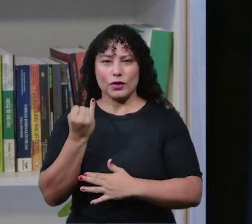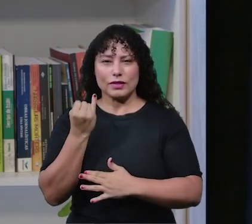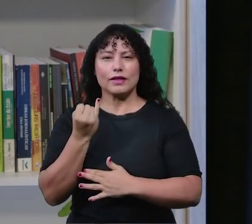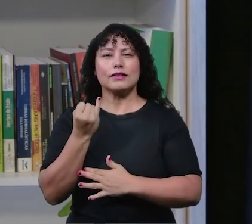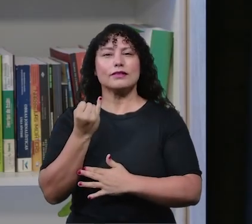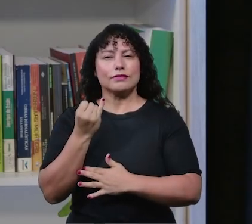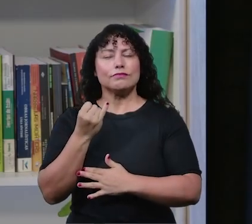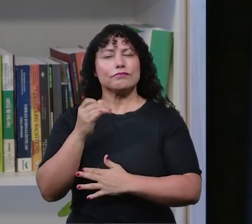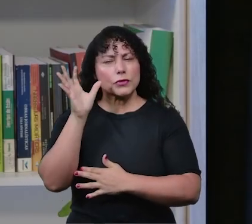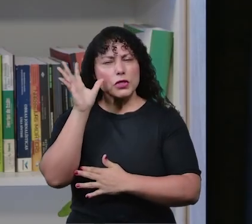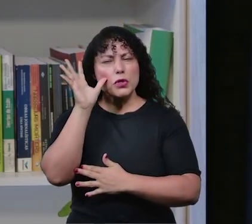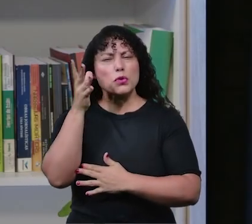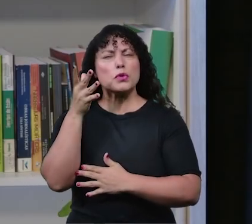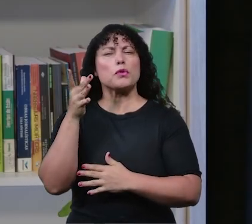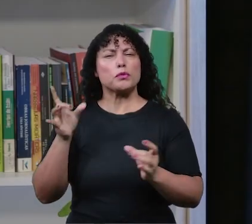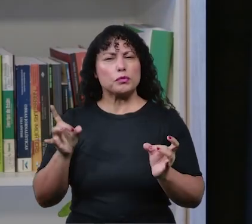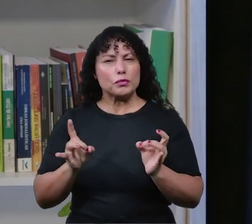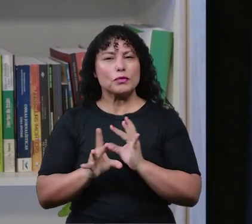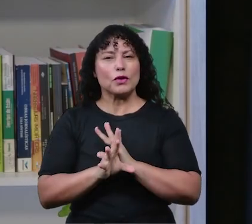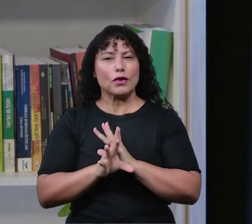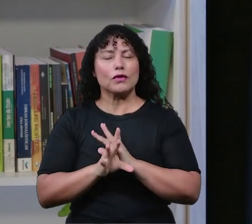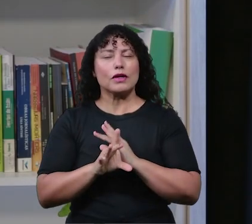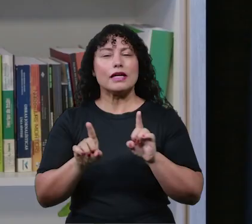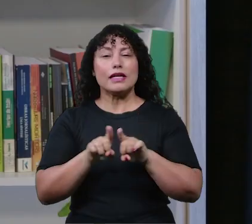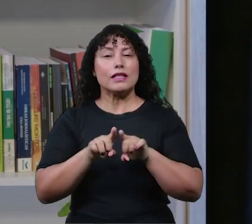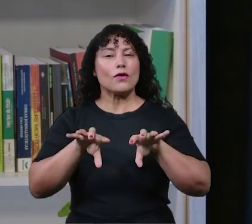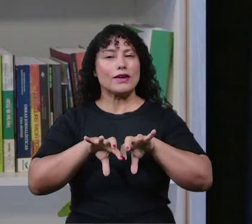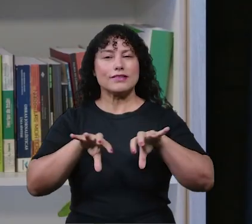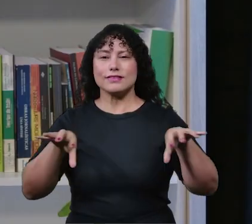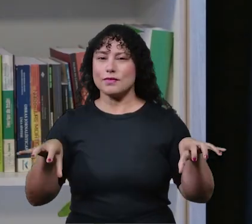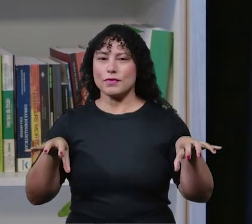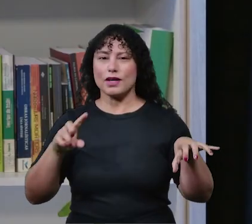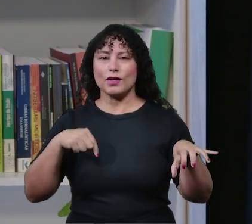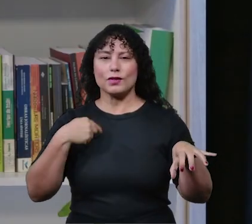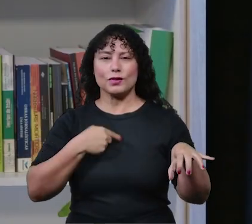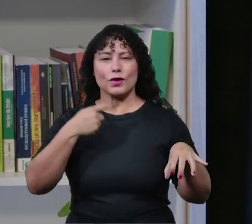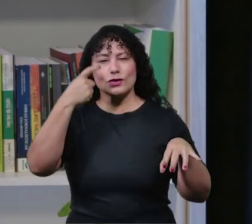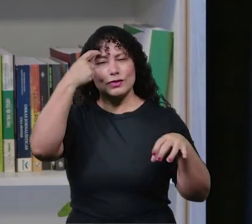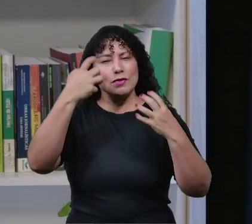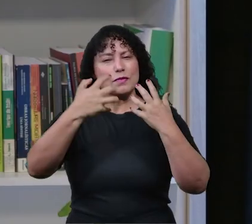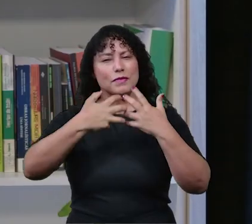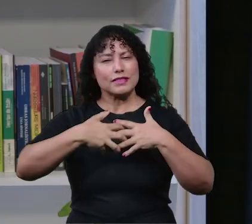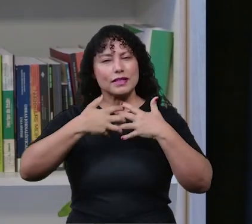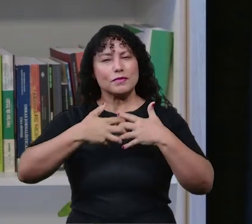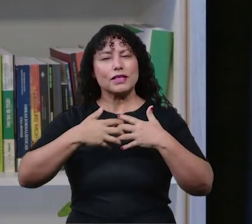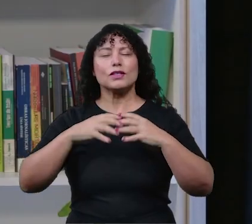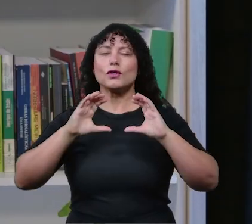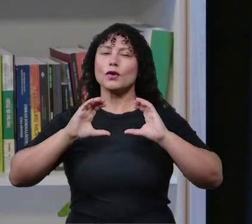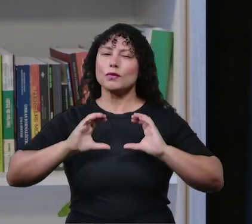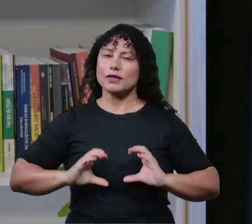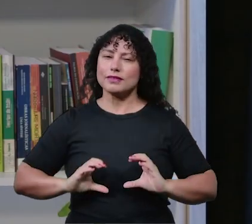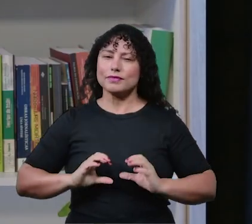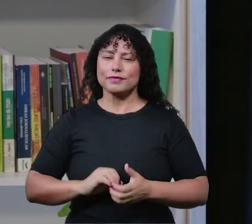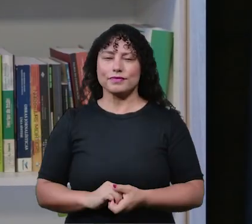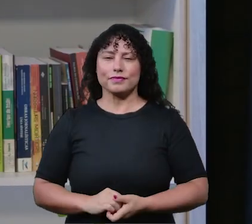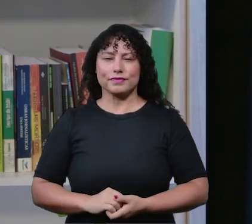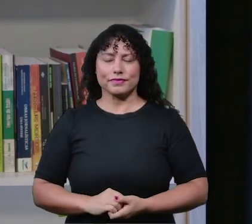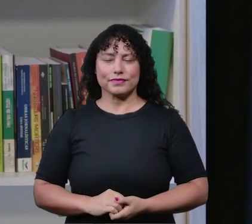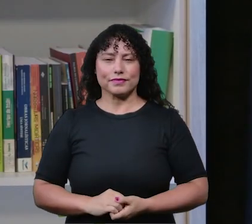importantes, decisivas e indissociáveis no nosso pensamento e no nosso comportamento.